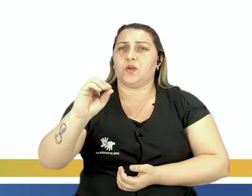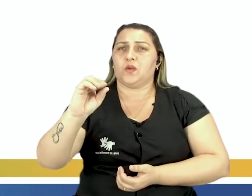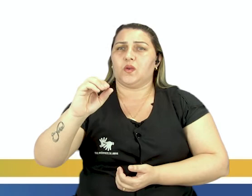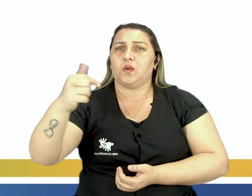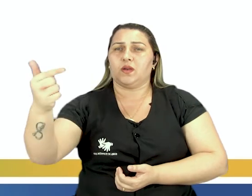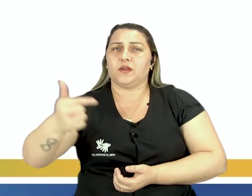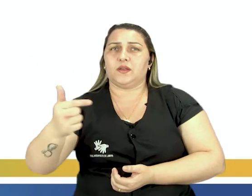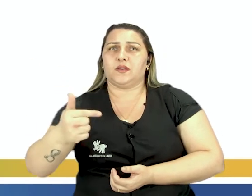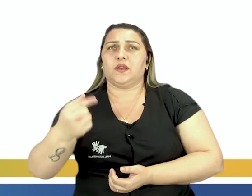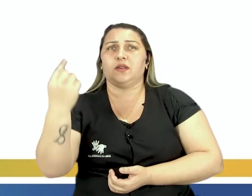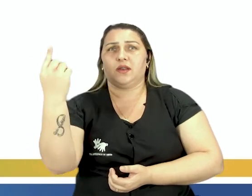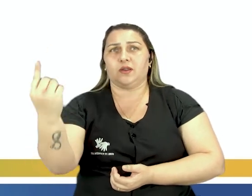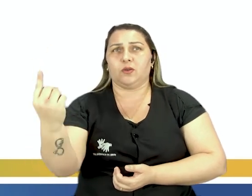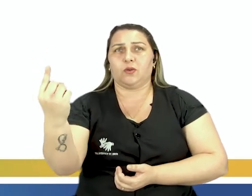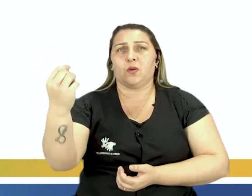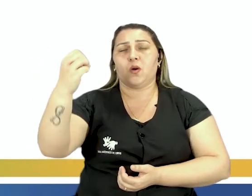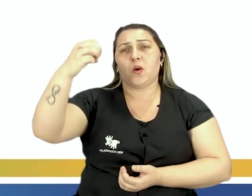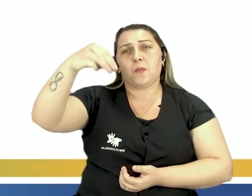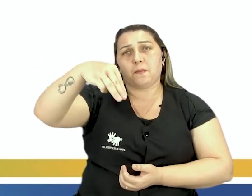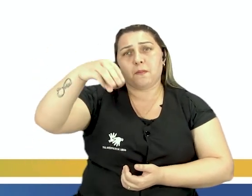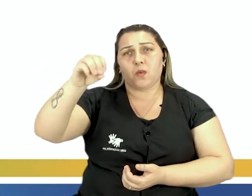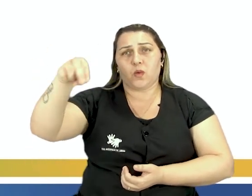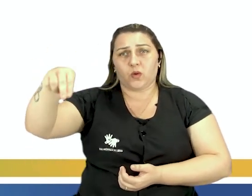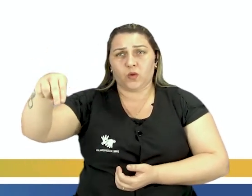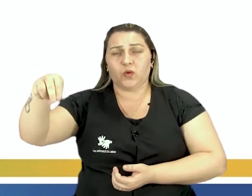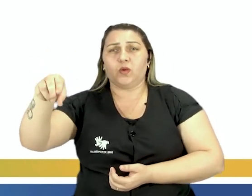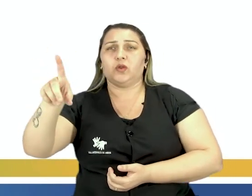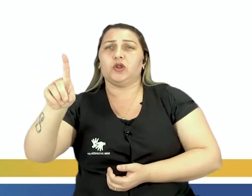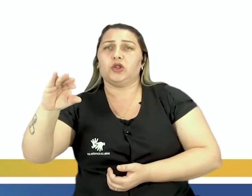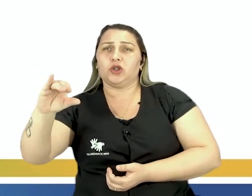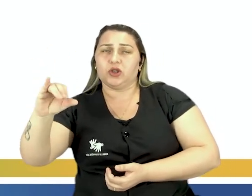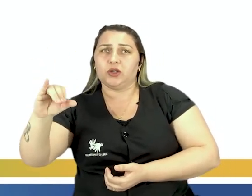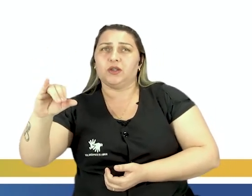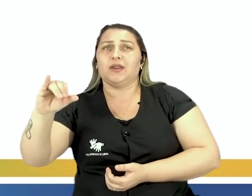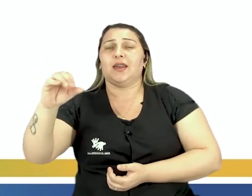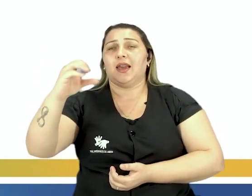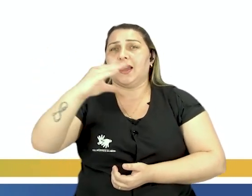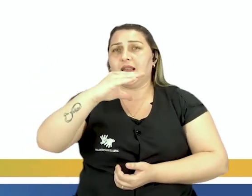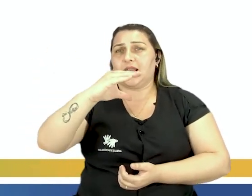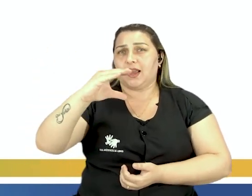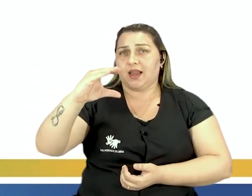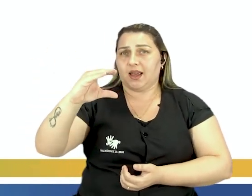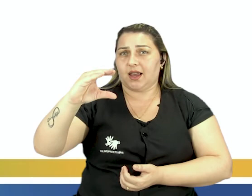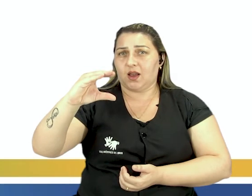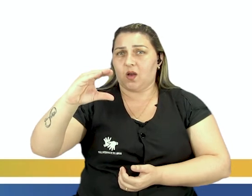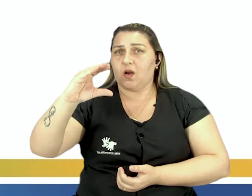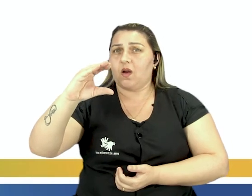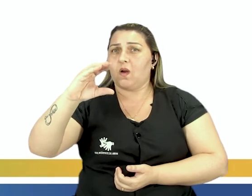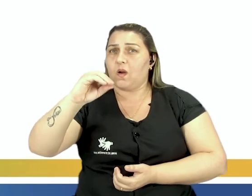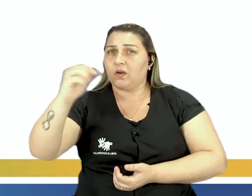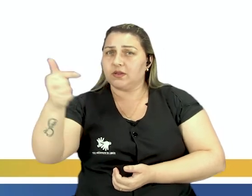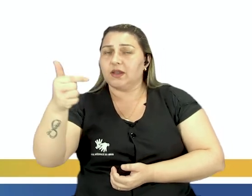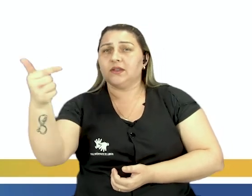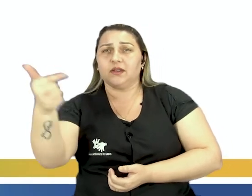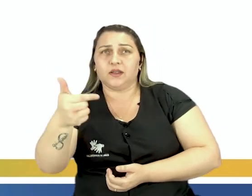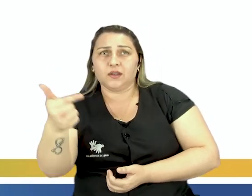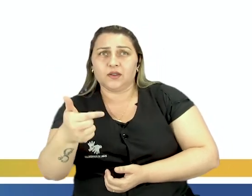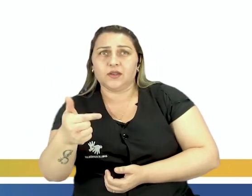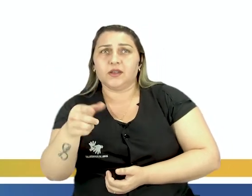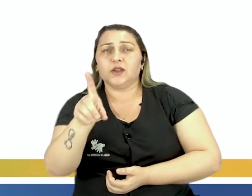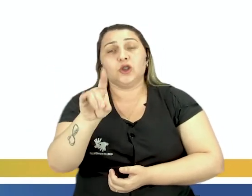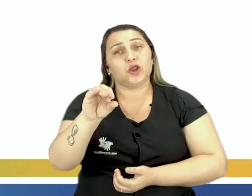Então aqui, ó, monóxido de carbono. Carbono tem 1, oxigênio tem 2. Então, aqui,